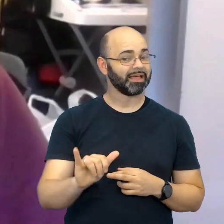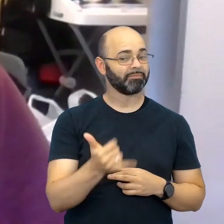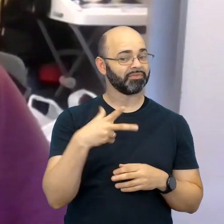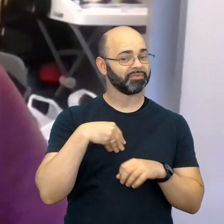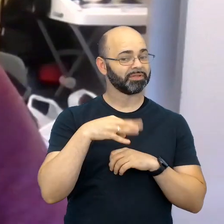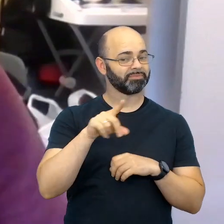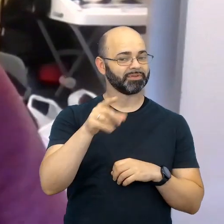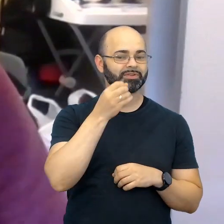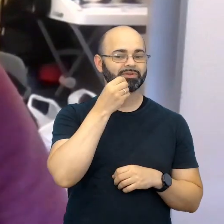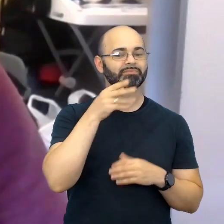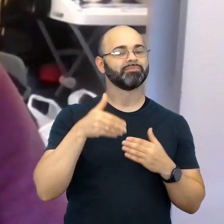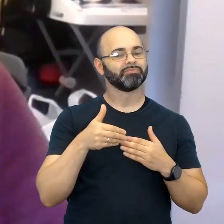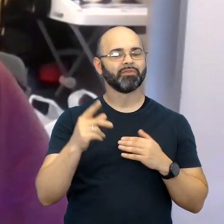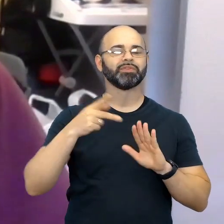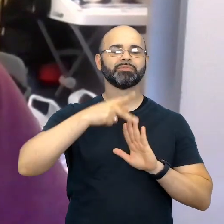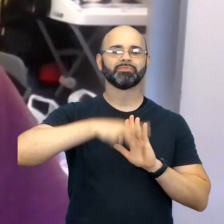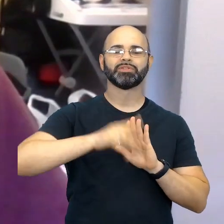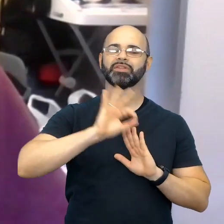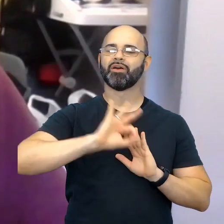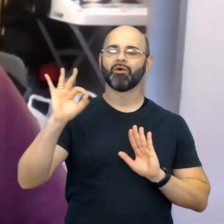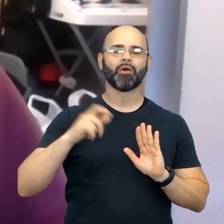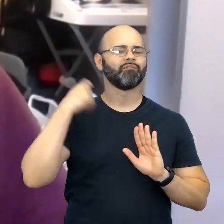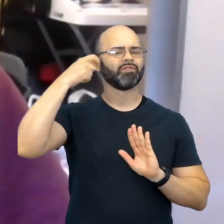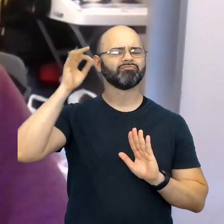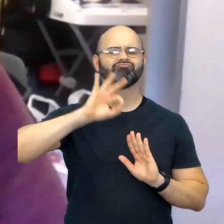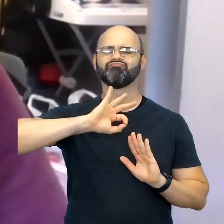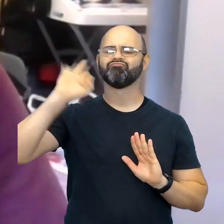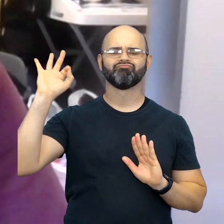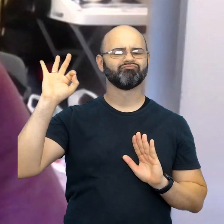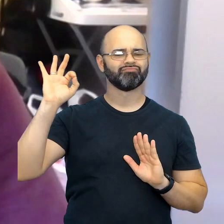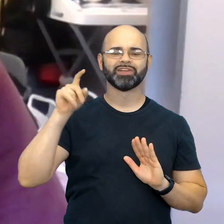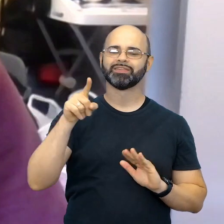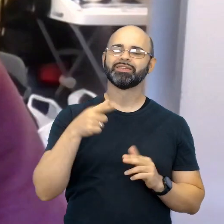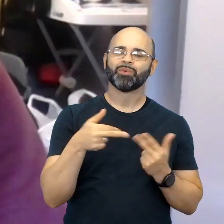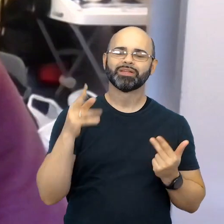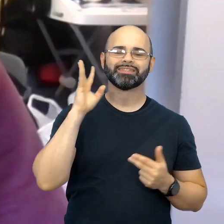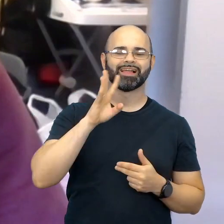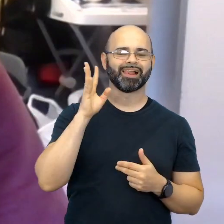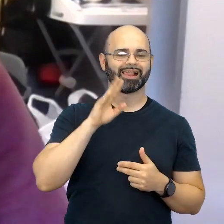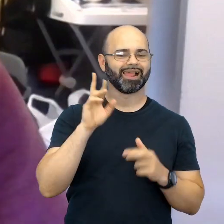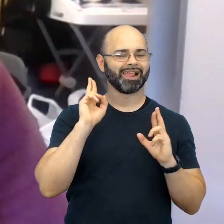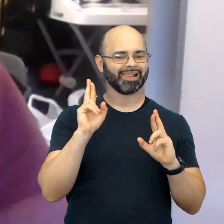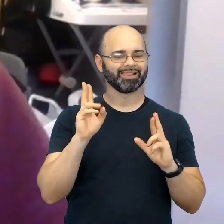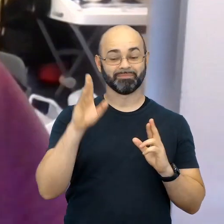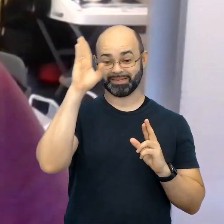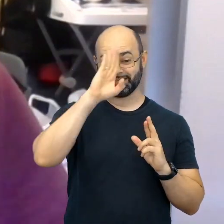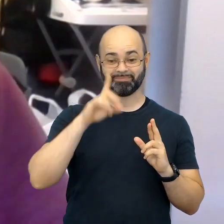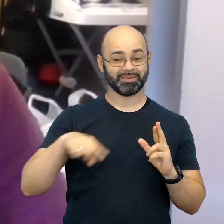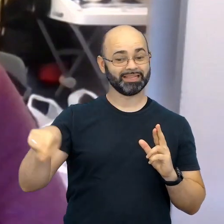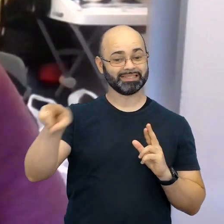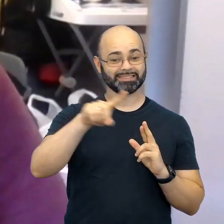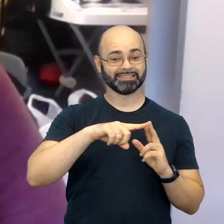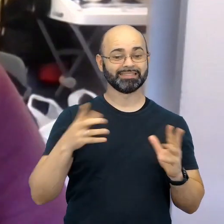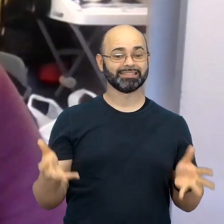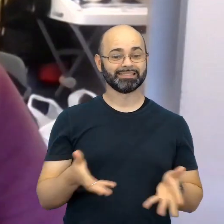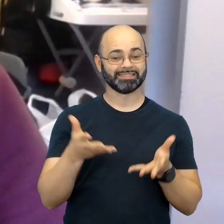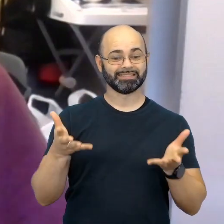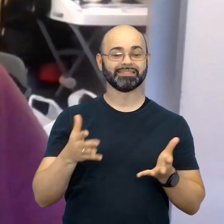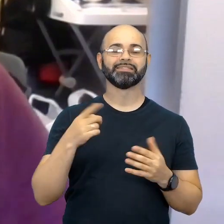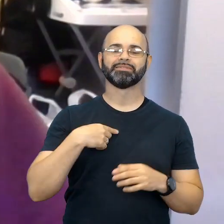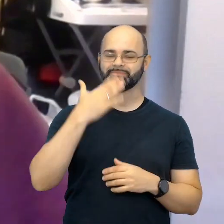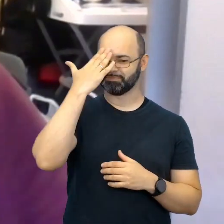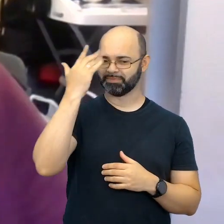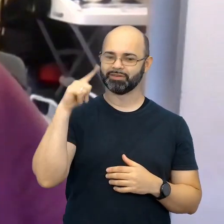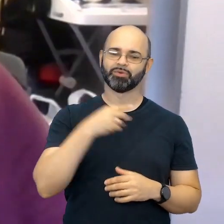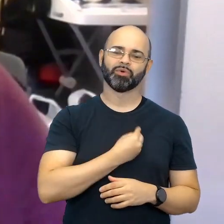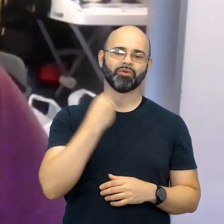trabalhos e façam grandes projetos, grandes vídeos. Muita coisa legal para o audiovisual brasileiro aí. Obrigado, Mauro, pelo convite mais uma vez, e Centro